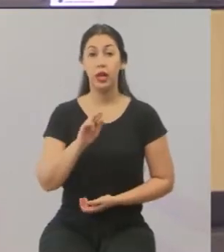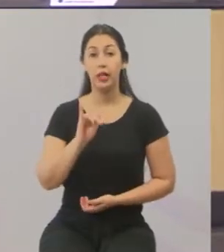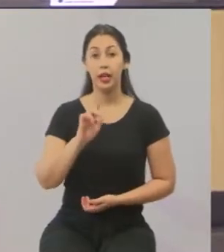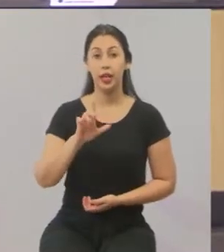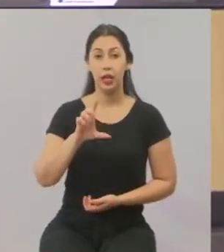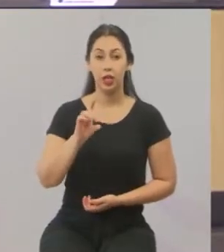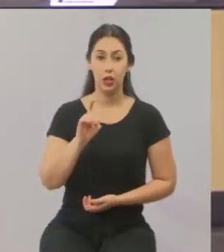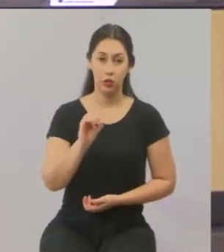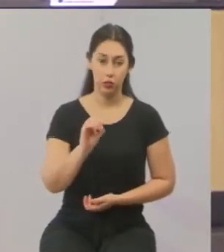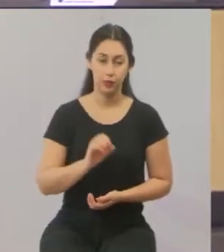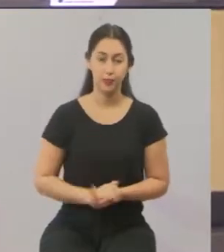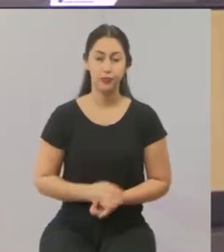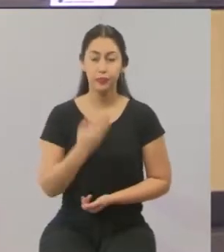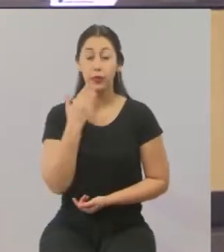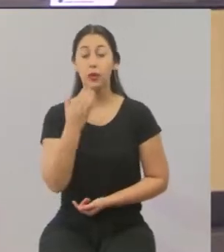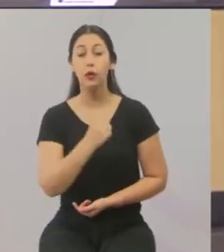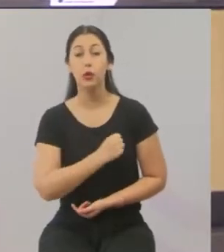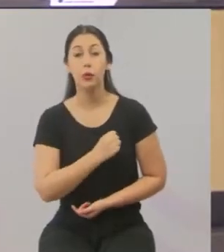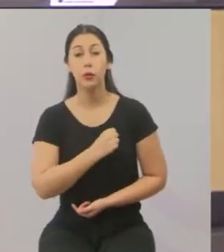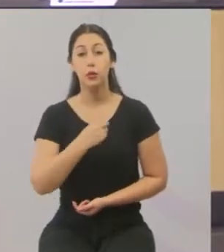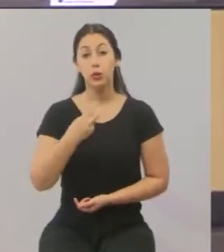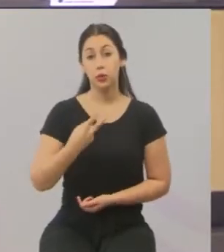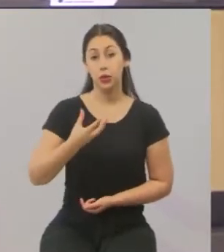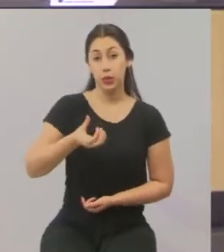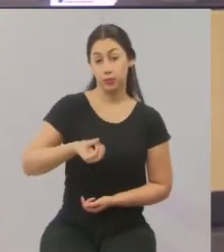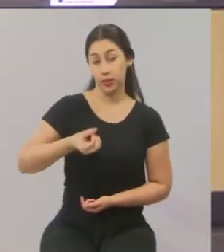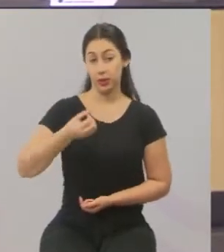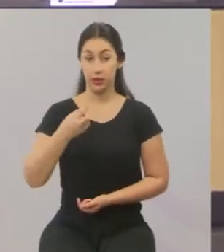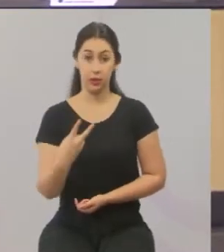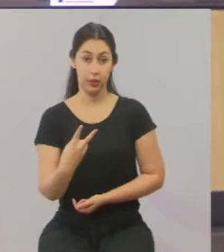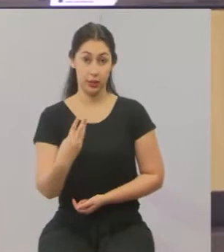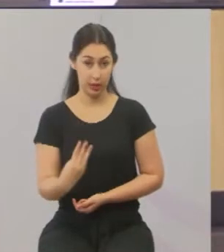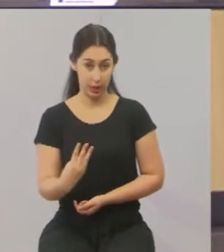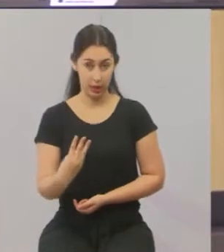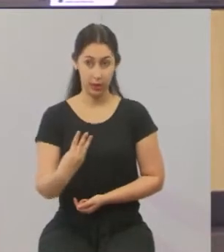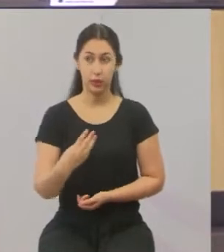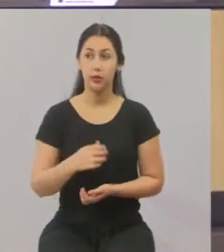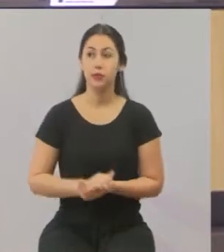Requerimento 263. A EDP...